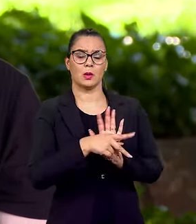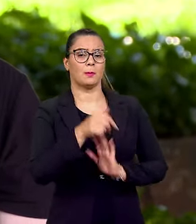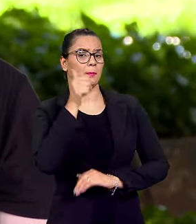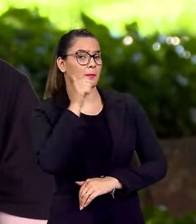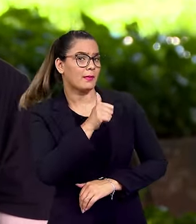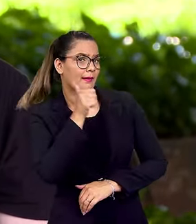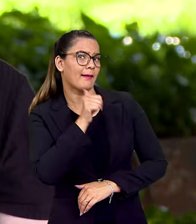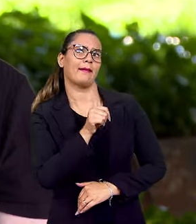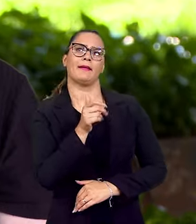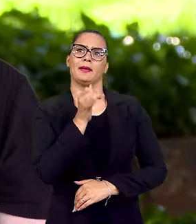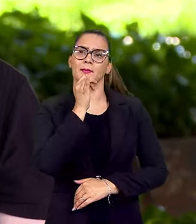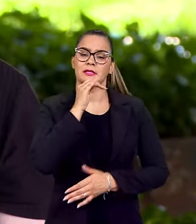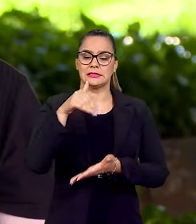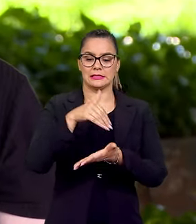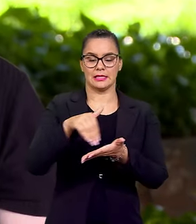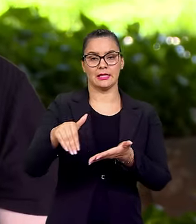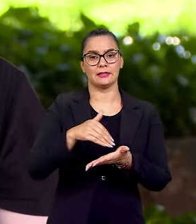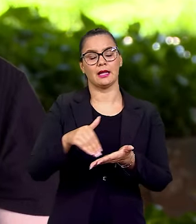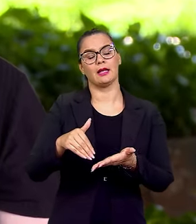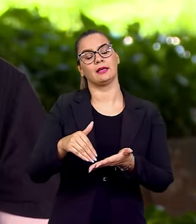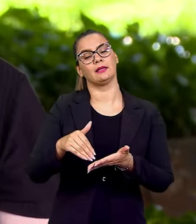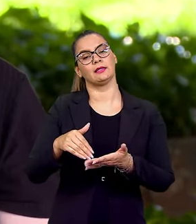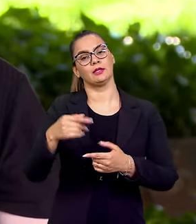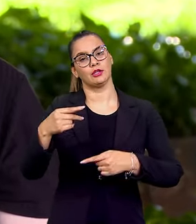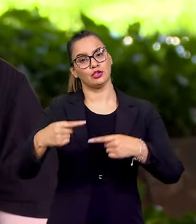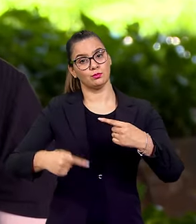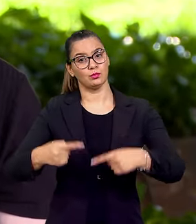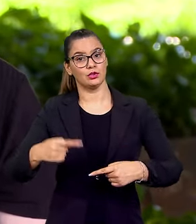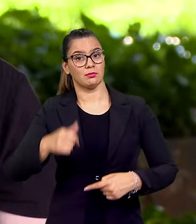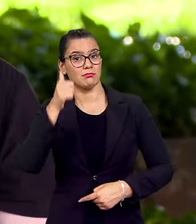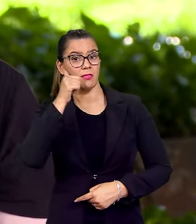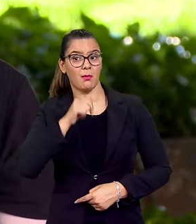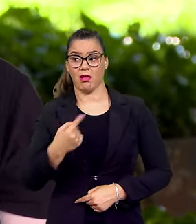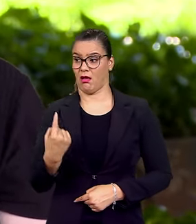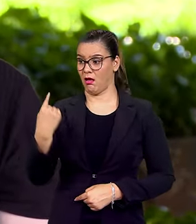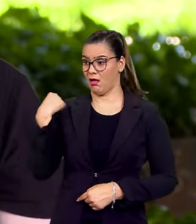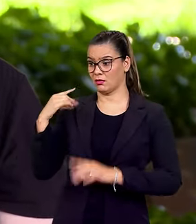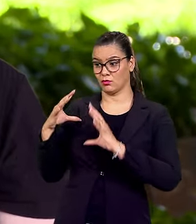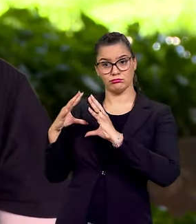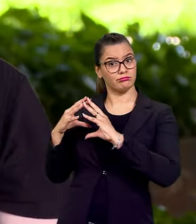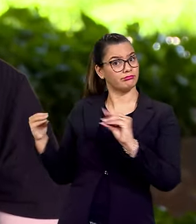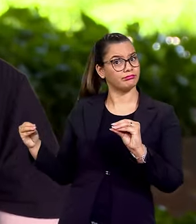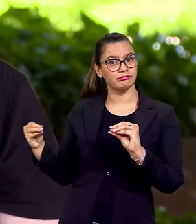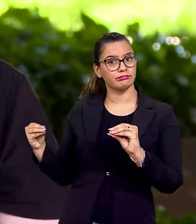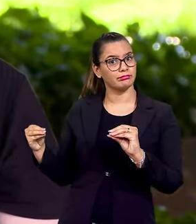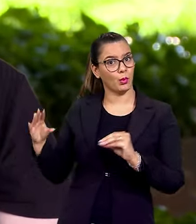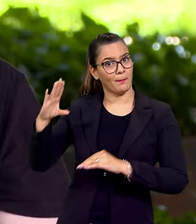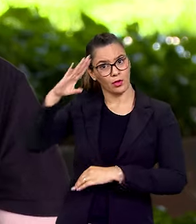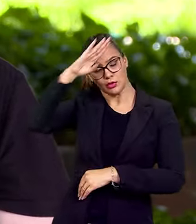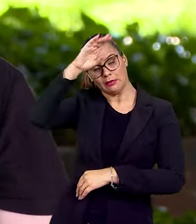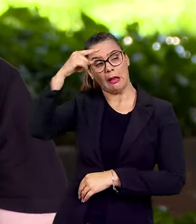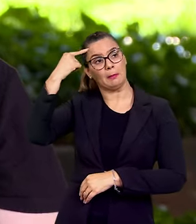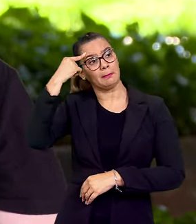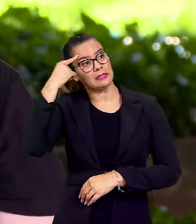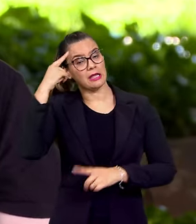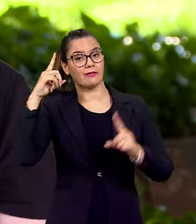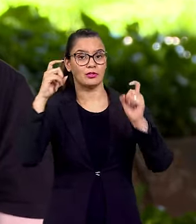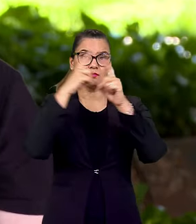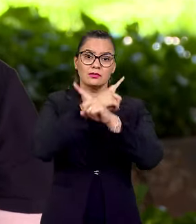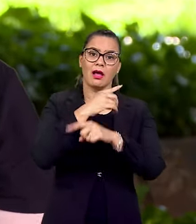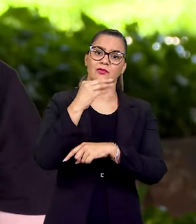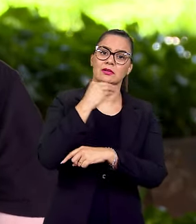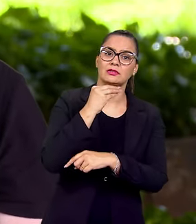públicas específicas para as mulheres, né, como a Secretaria de Políticas para as Mulheres, que foi extinguida no governo Bolsonaro, que pensava